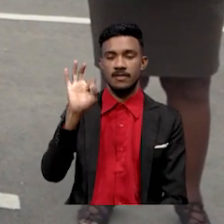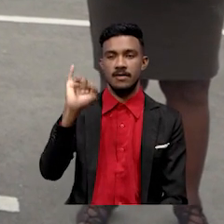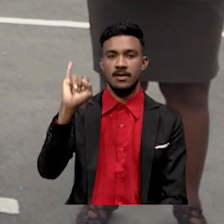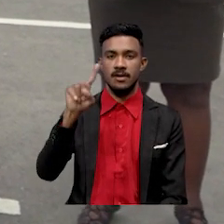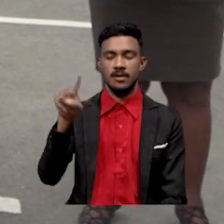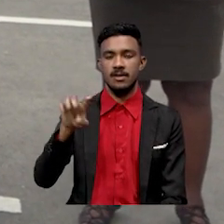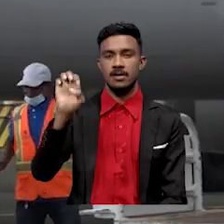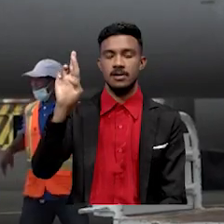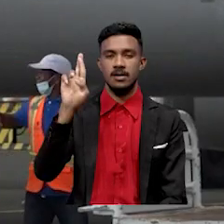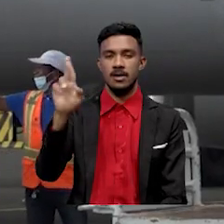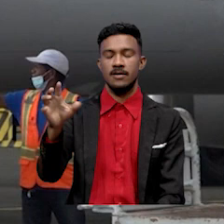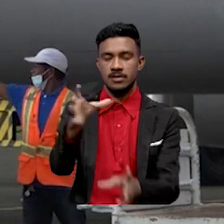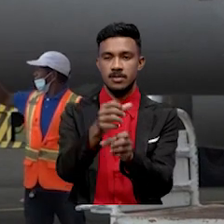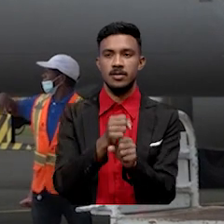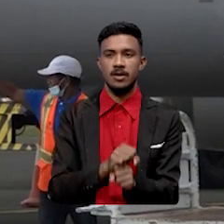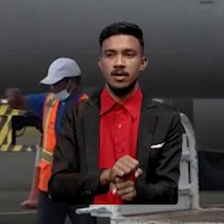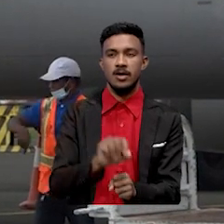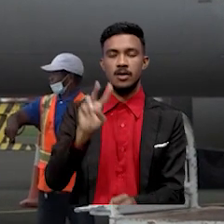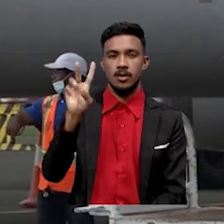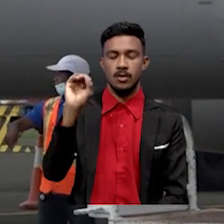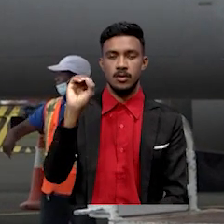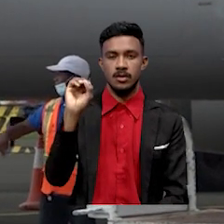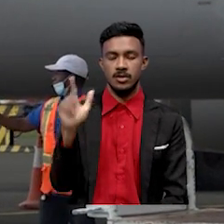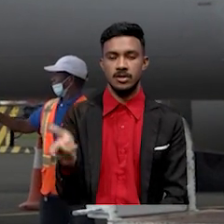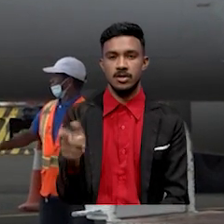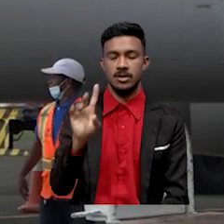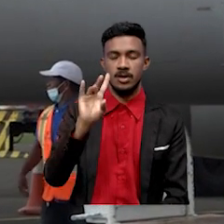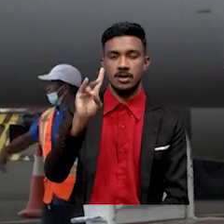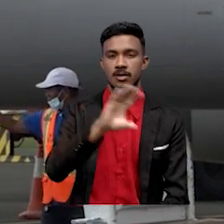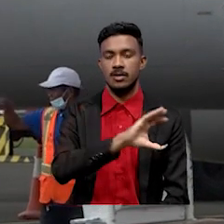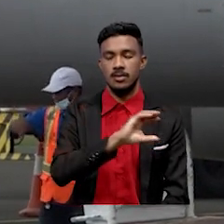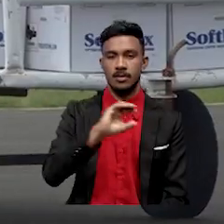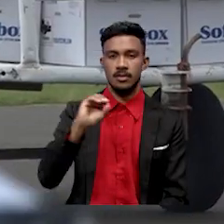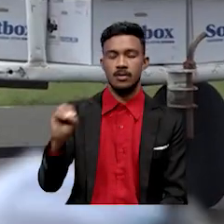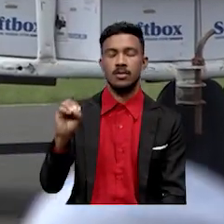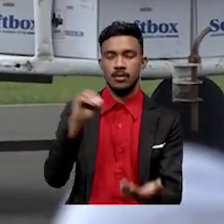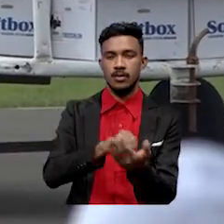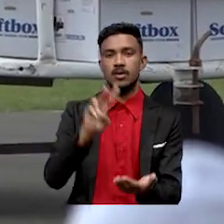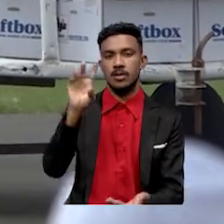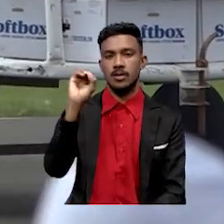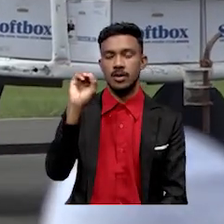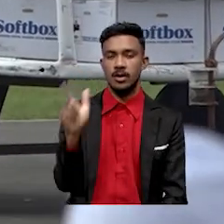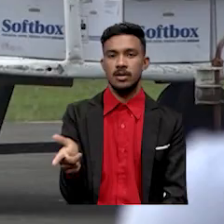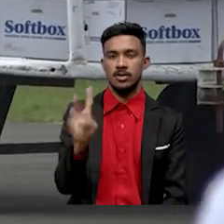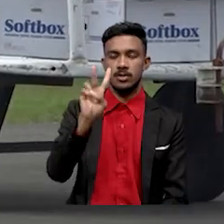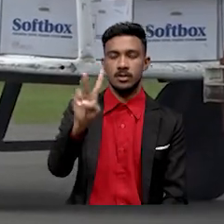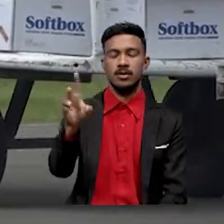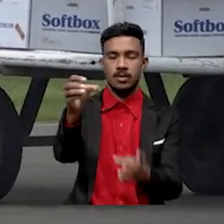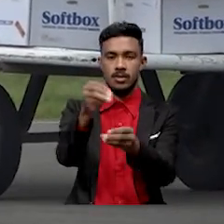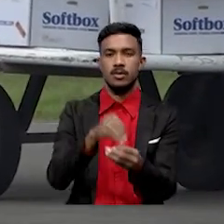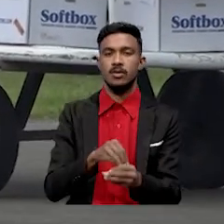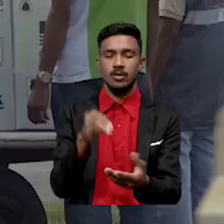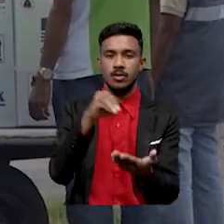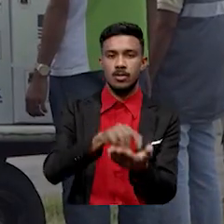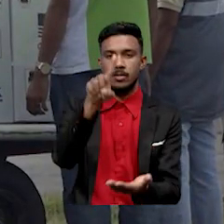iha lorong ruanul resing hitu ful Oktobro tin ring rua ruanul sing ida to tin ring rua ruanul sing rua dose da uluk atinja 100% walun